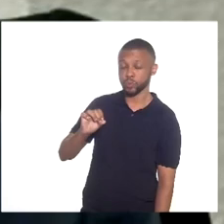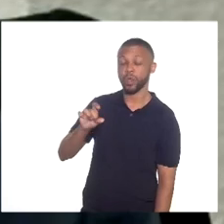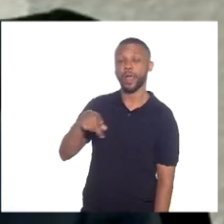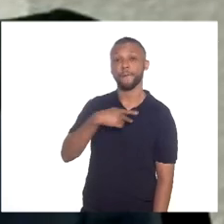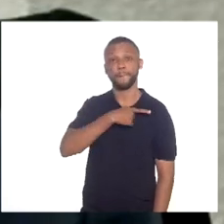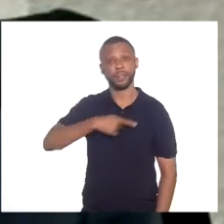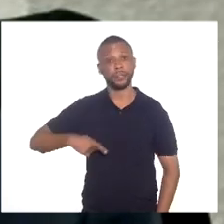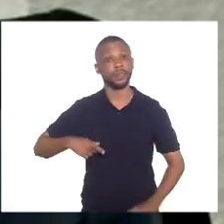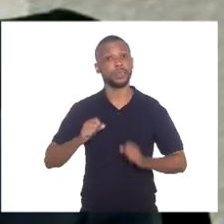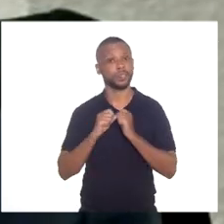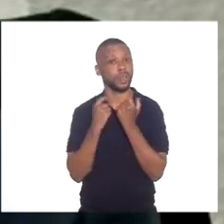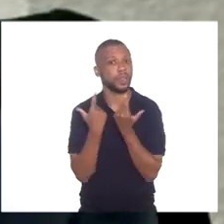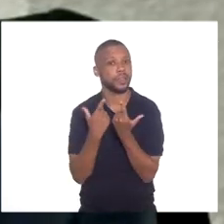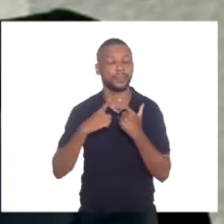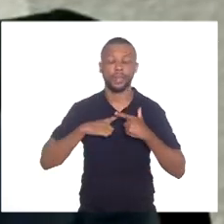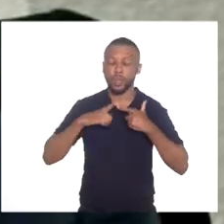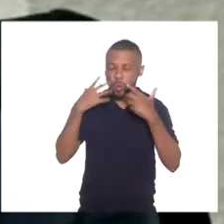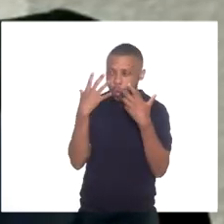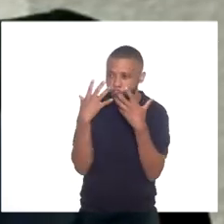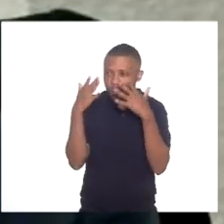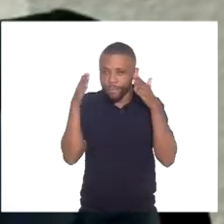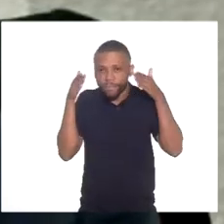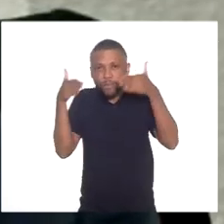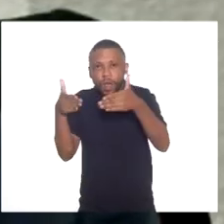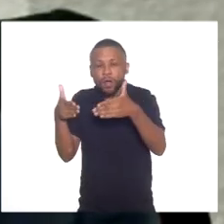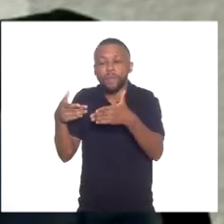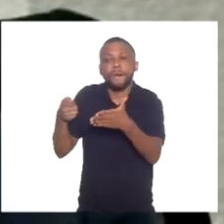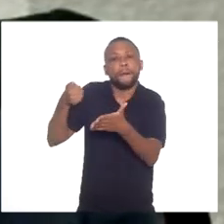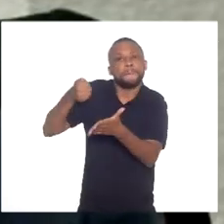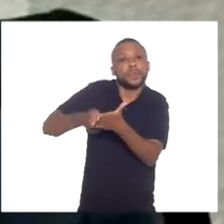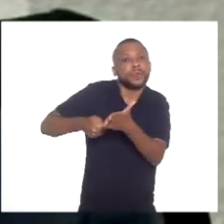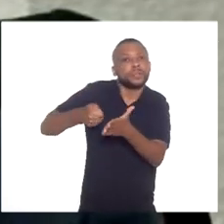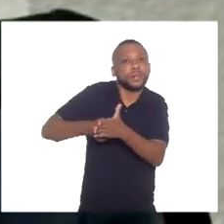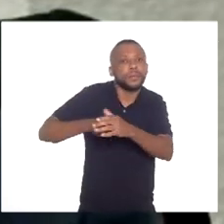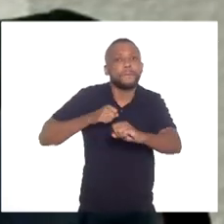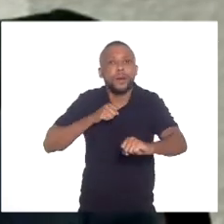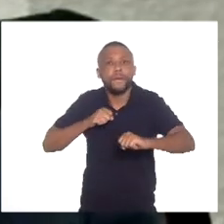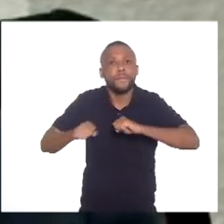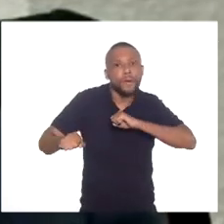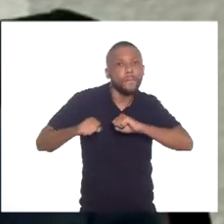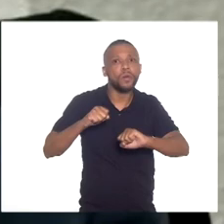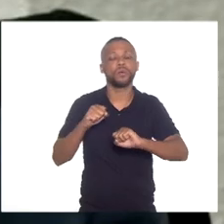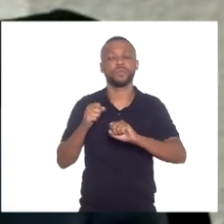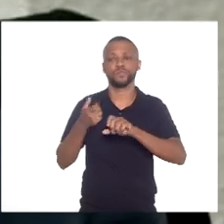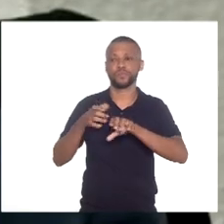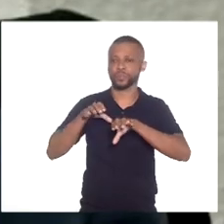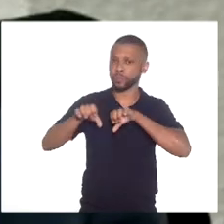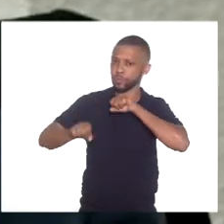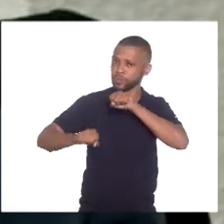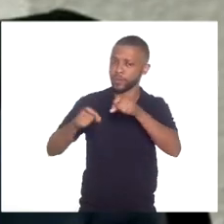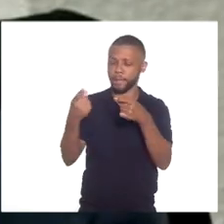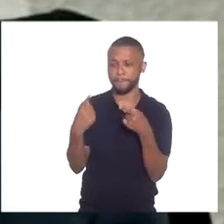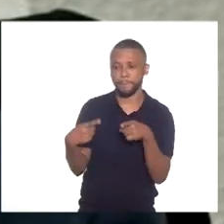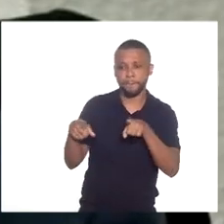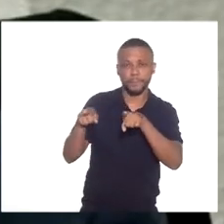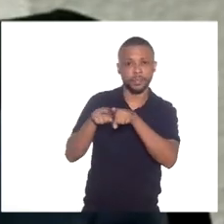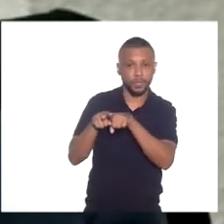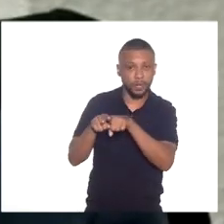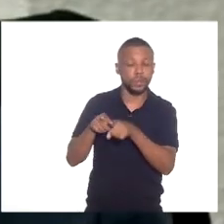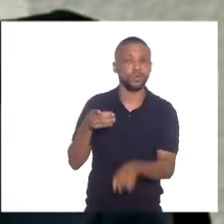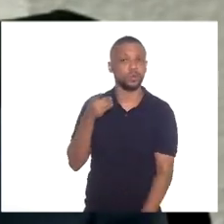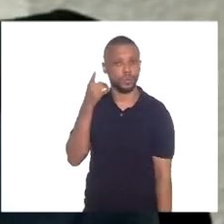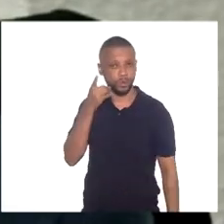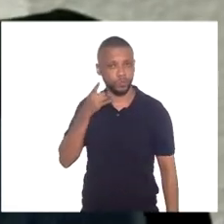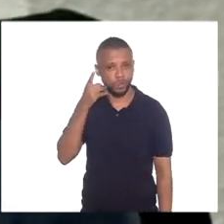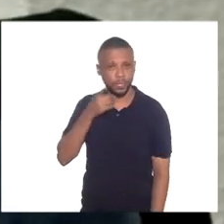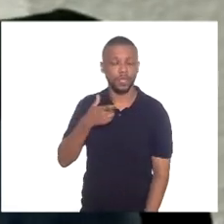e uma militância, deputada Célia, de procurar parceiros, né? Como a senhora, como o deputado Luiz Paulo,